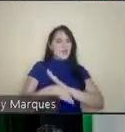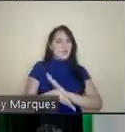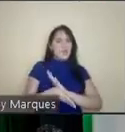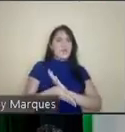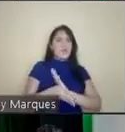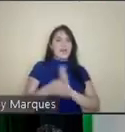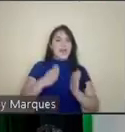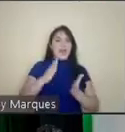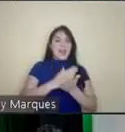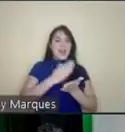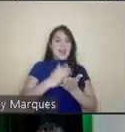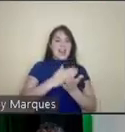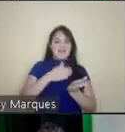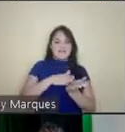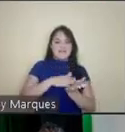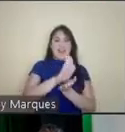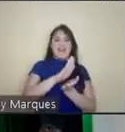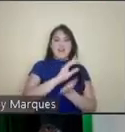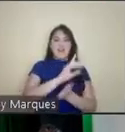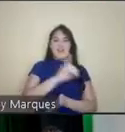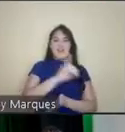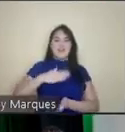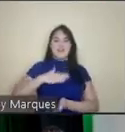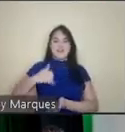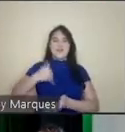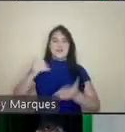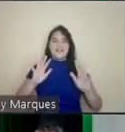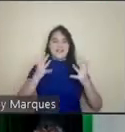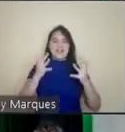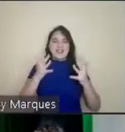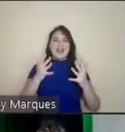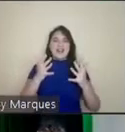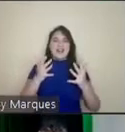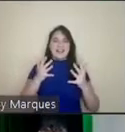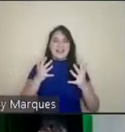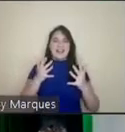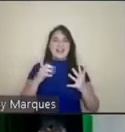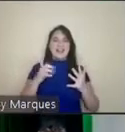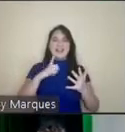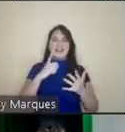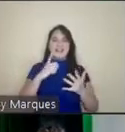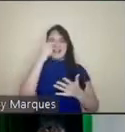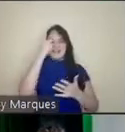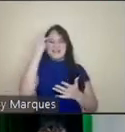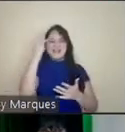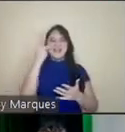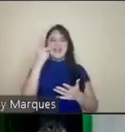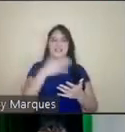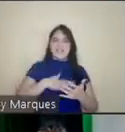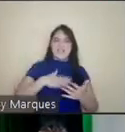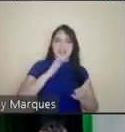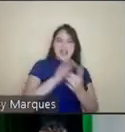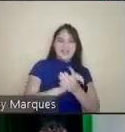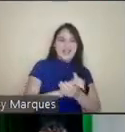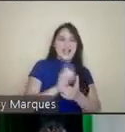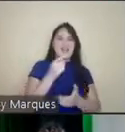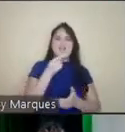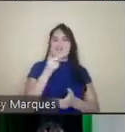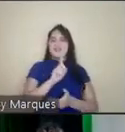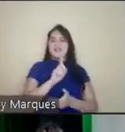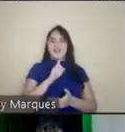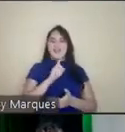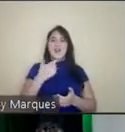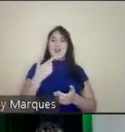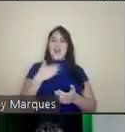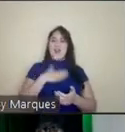gosta de casar, tem gente que gosta de fazer festa de 15 anos, eu gosto de fazer festa de lançamento, porque eu vejo todos os amigos de uma vez. Aí eu faço no dia do meu